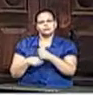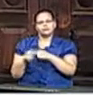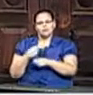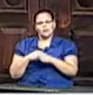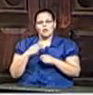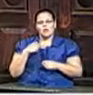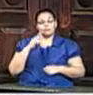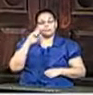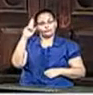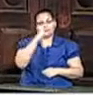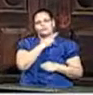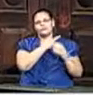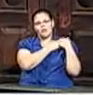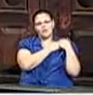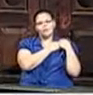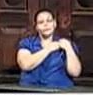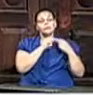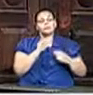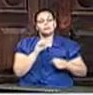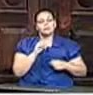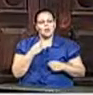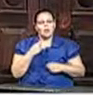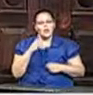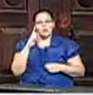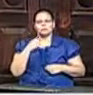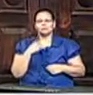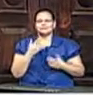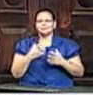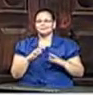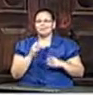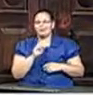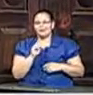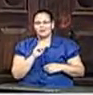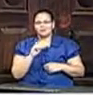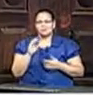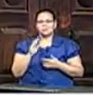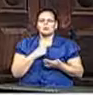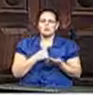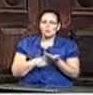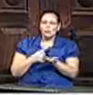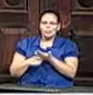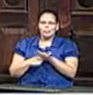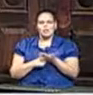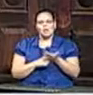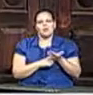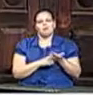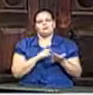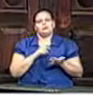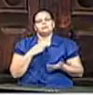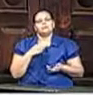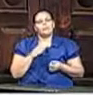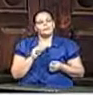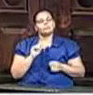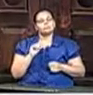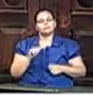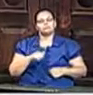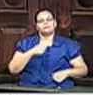patrões, abrindo mão desses direitos. O acordado